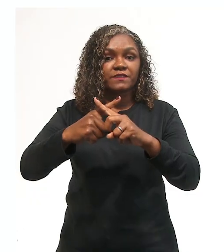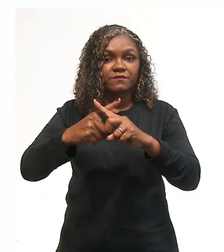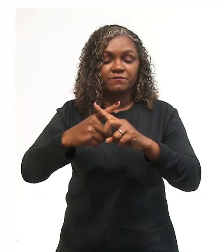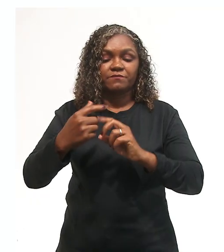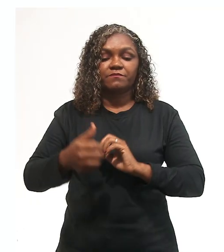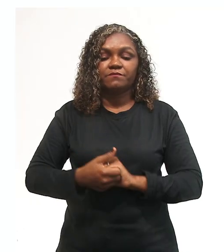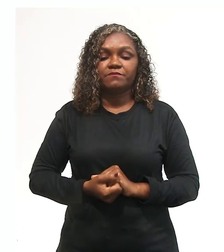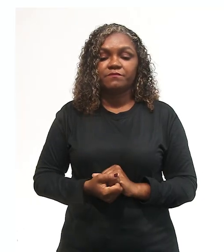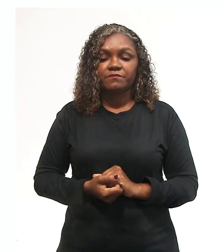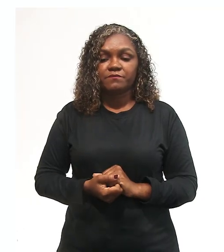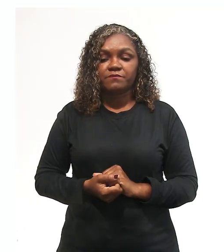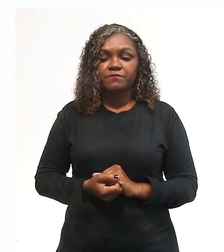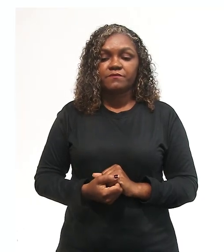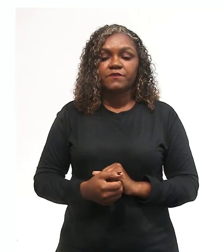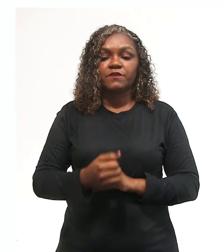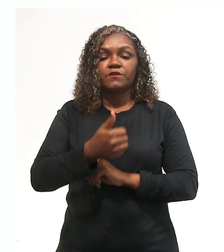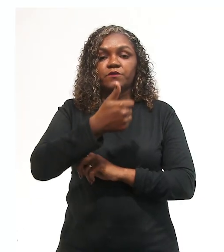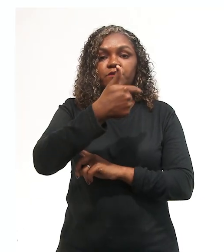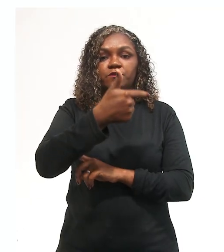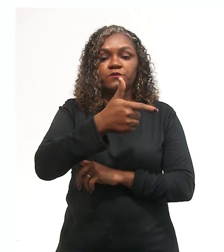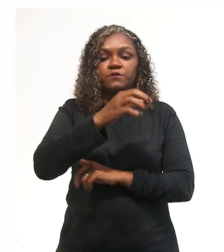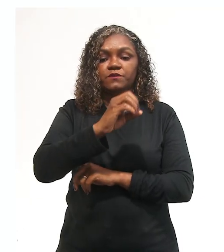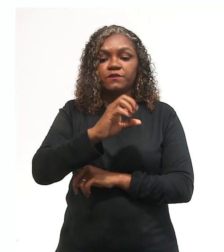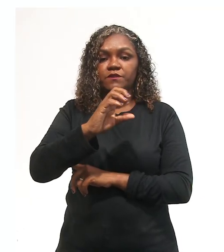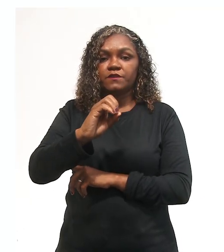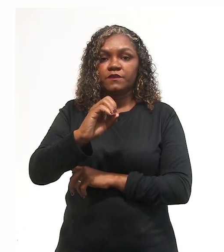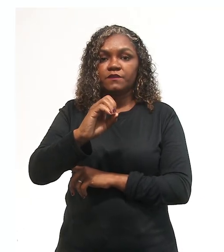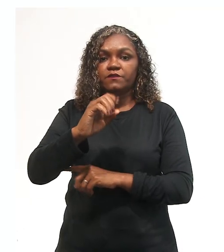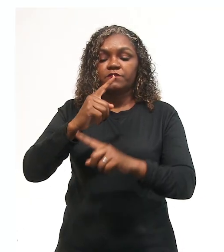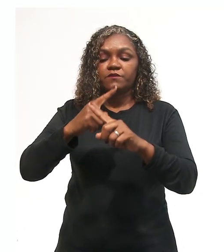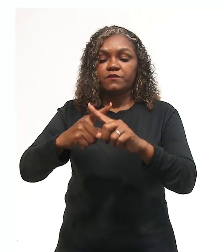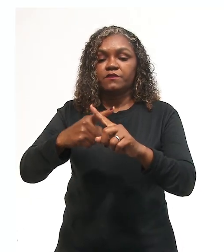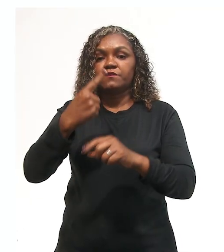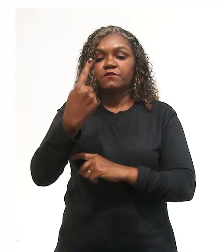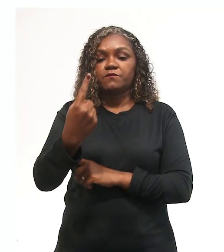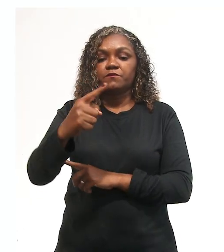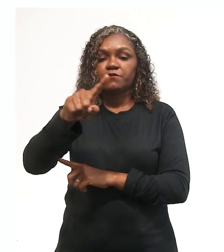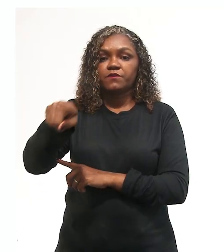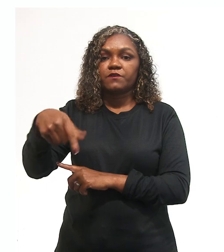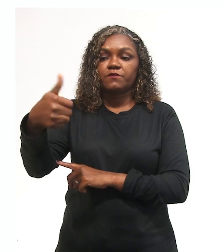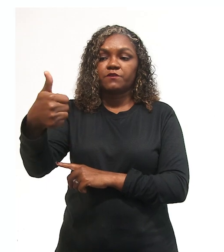multiplicação da última parte, né? 200 vezes 1,12, como a gente viu,